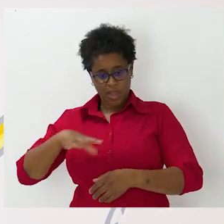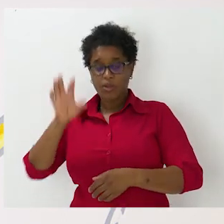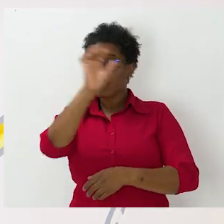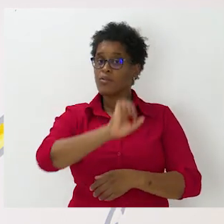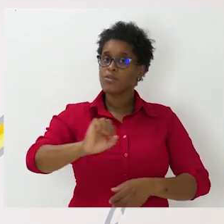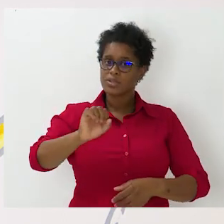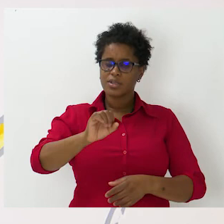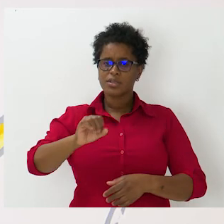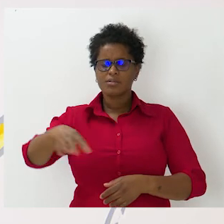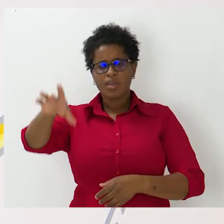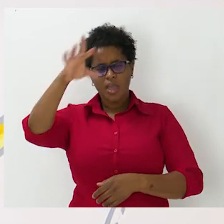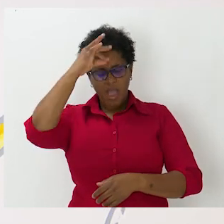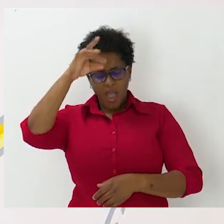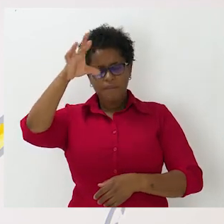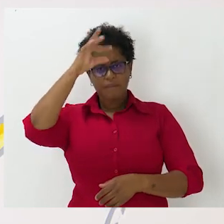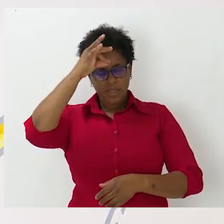vocês memorizem